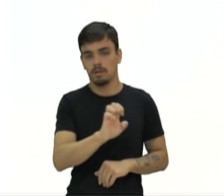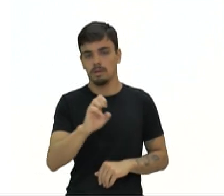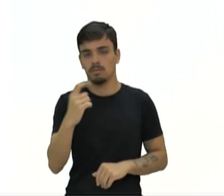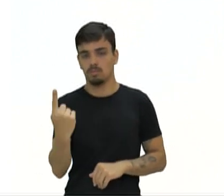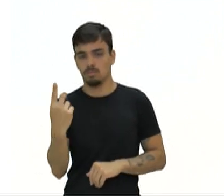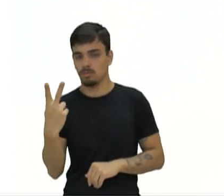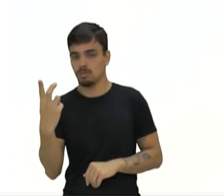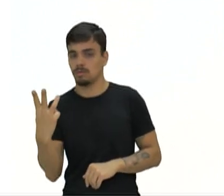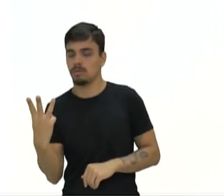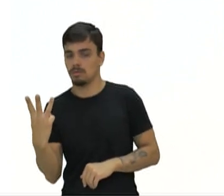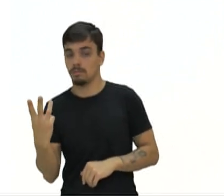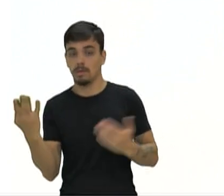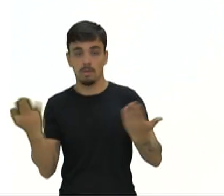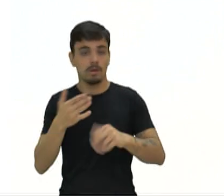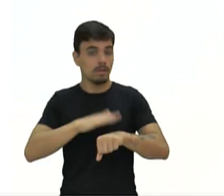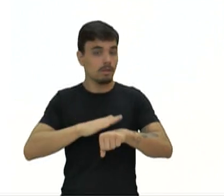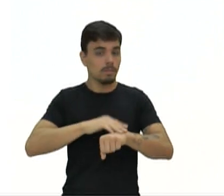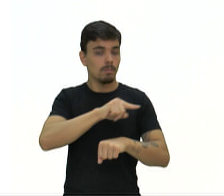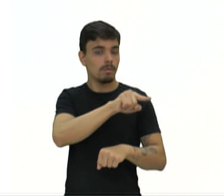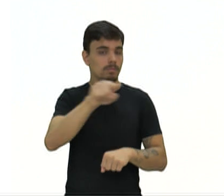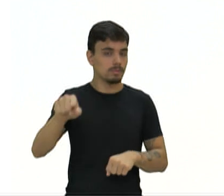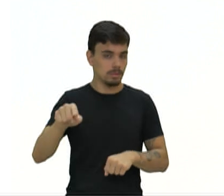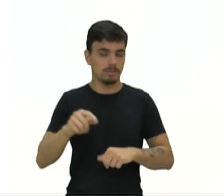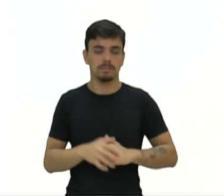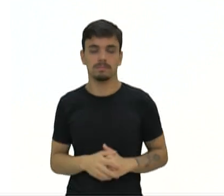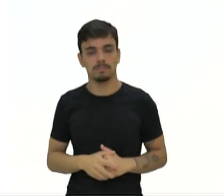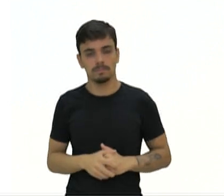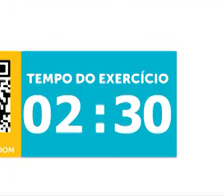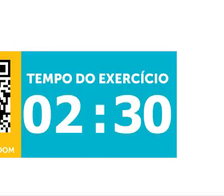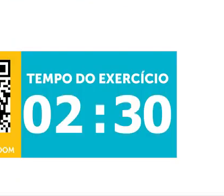e 3. Mais um tempinho para vocês resolverem.